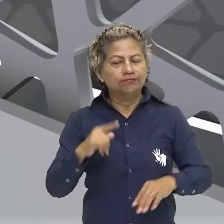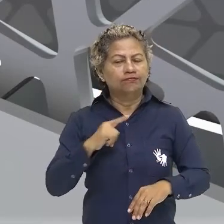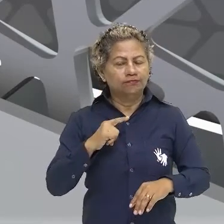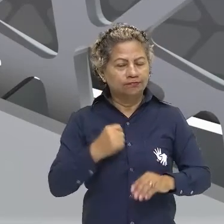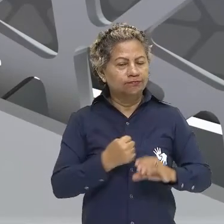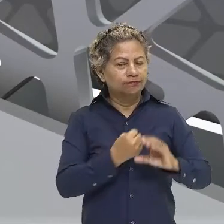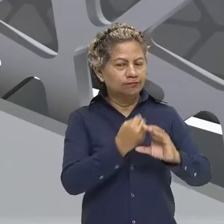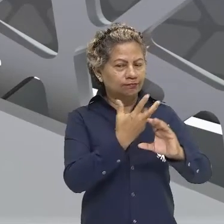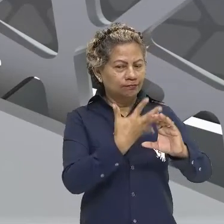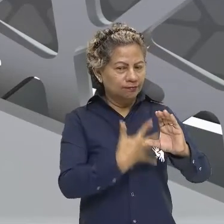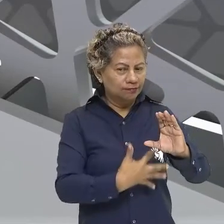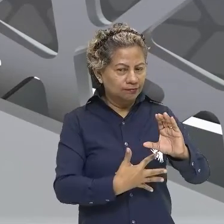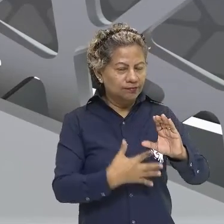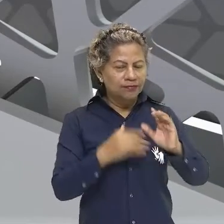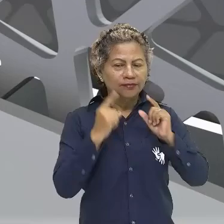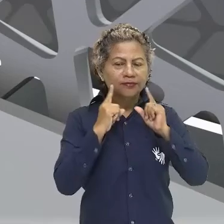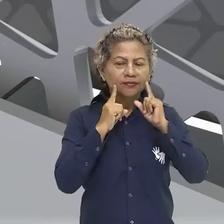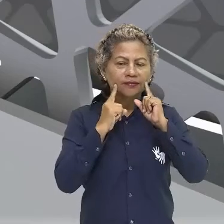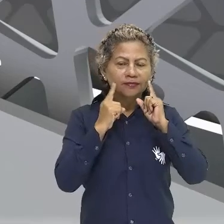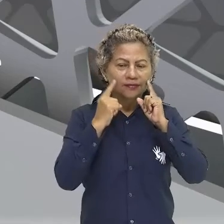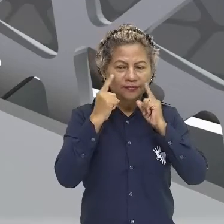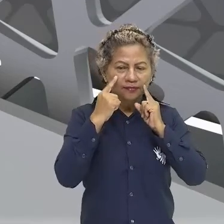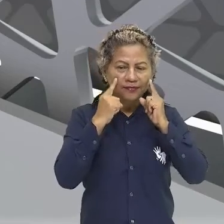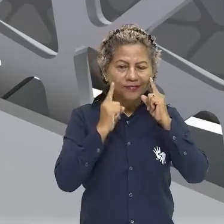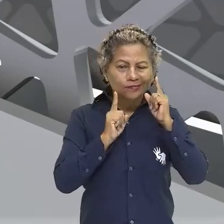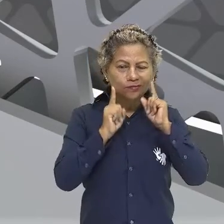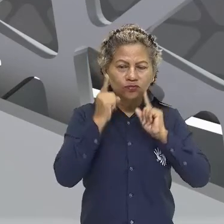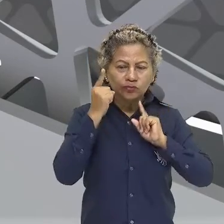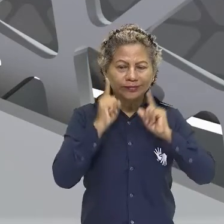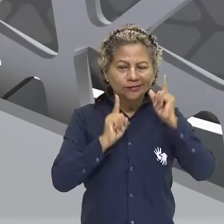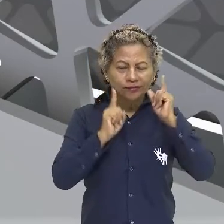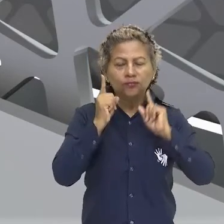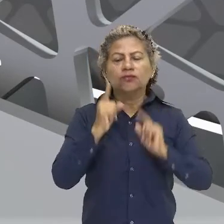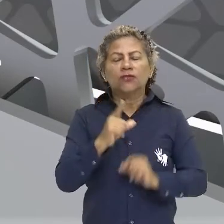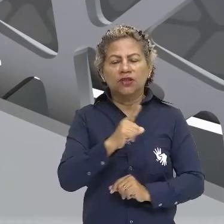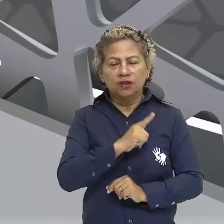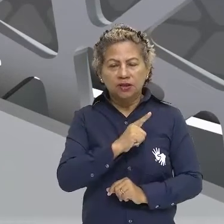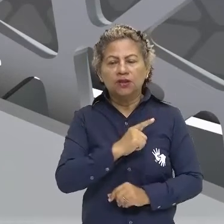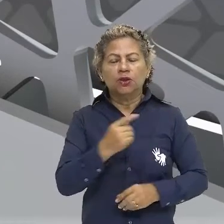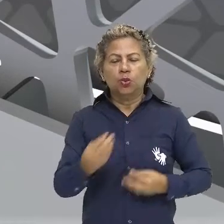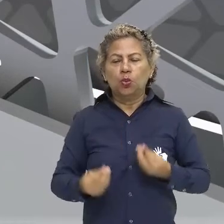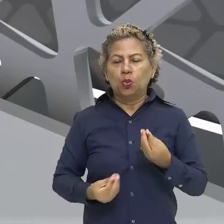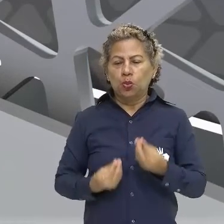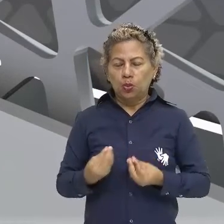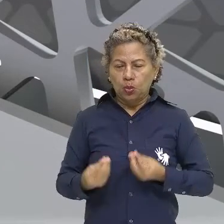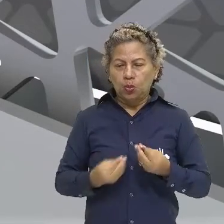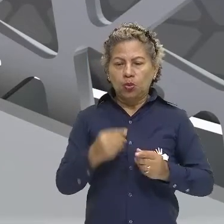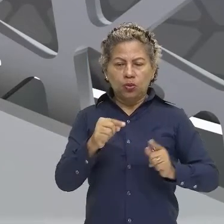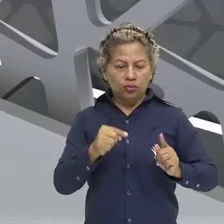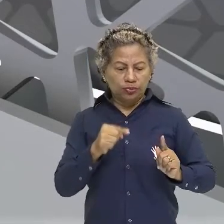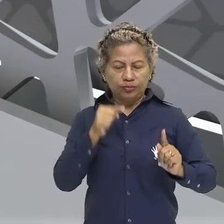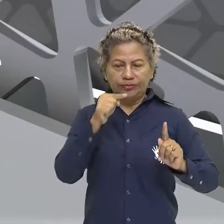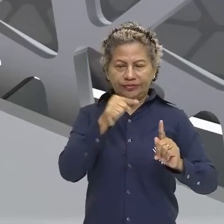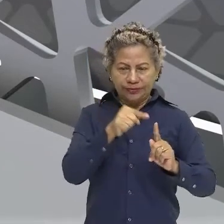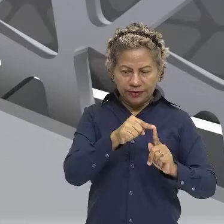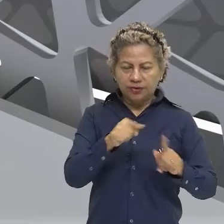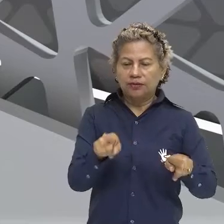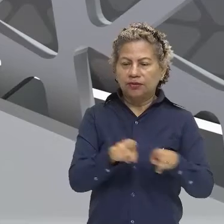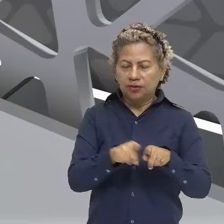caracterizados pela contração dos músculos da nossa face e que tem como objetivo